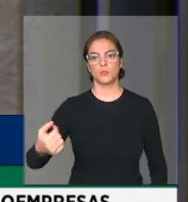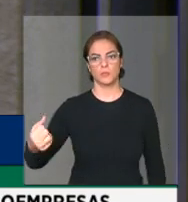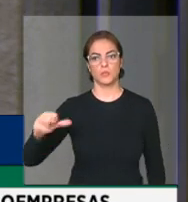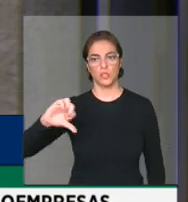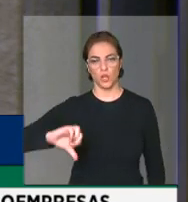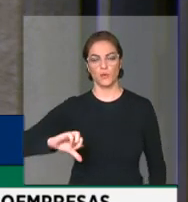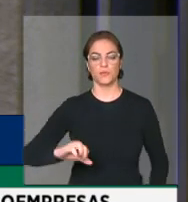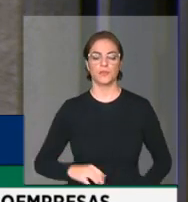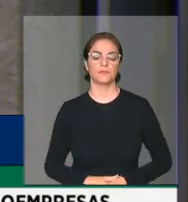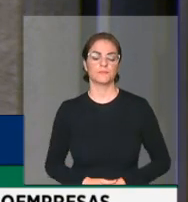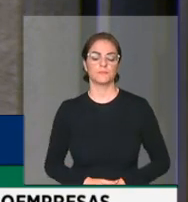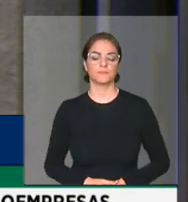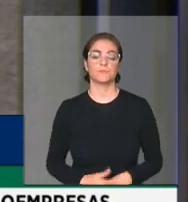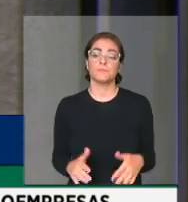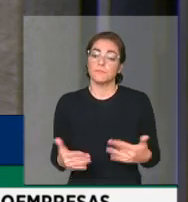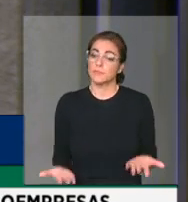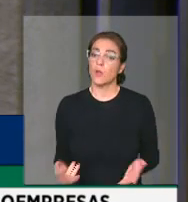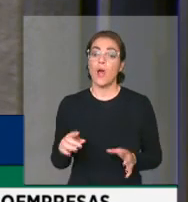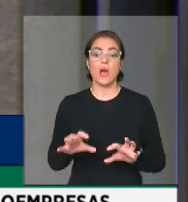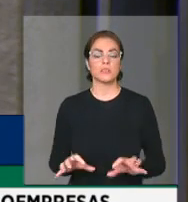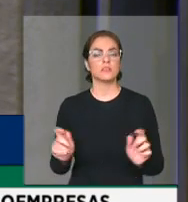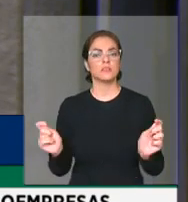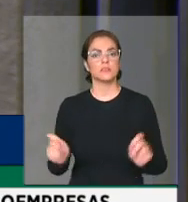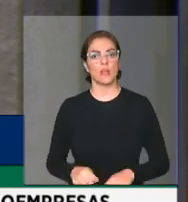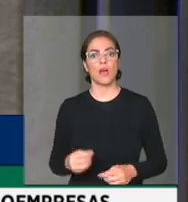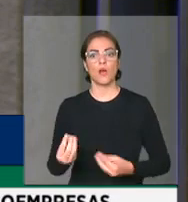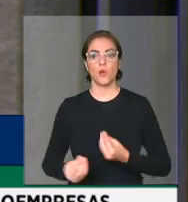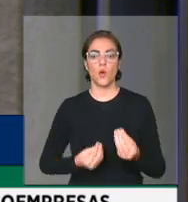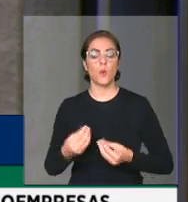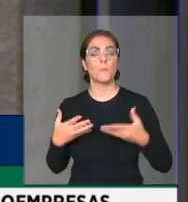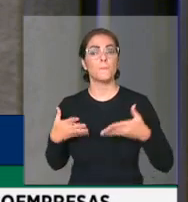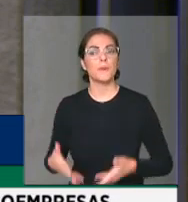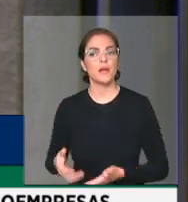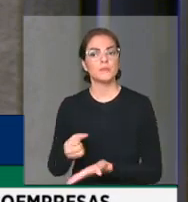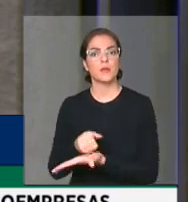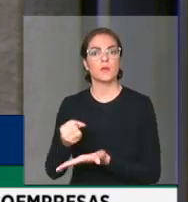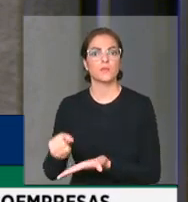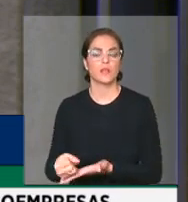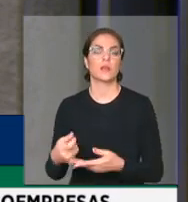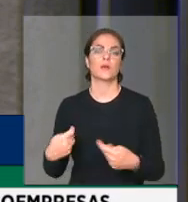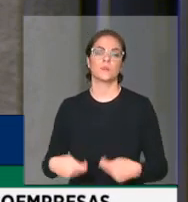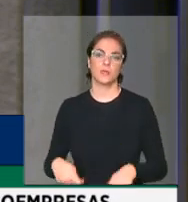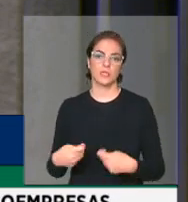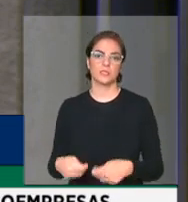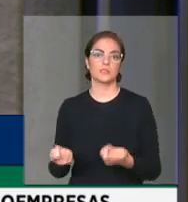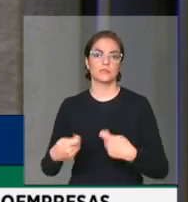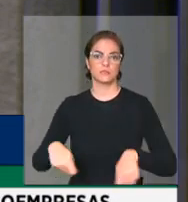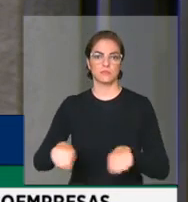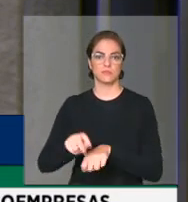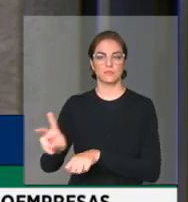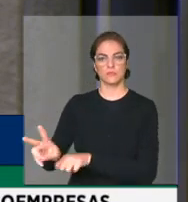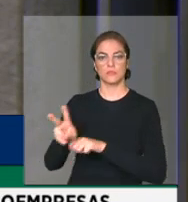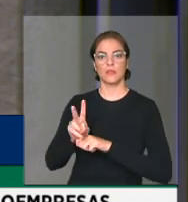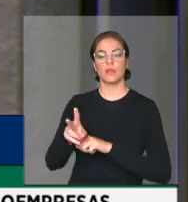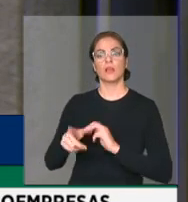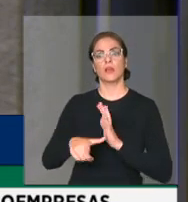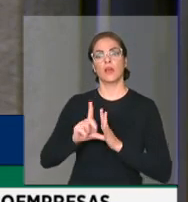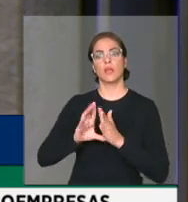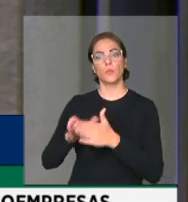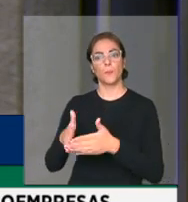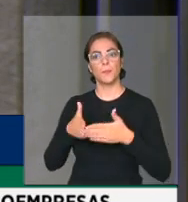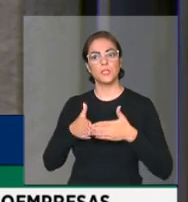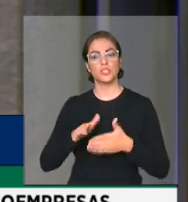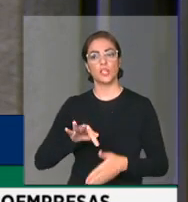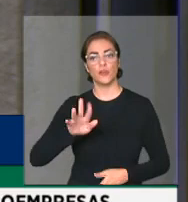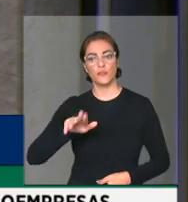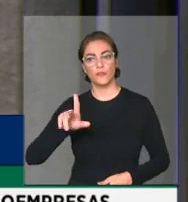12.087/2009. Assim, para aderir ao programa, a instituição participante deve, ao realizar a operação de crédito, requerer a cobertura